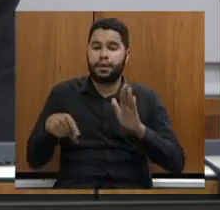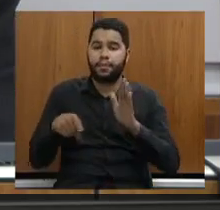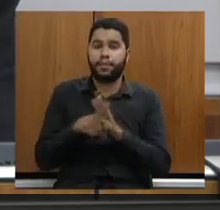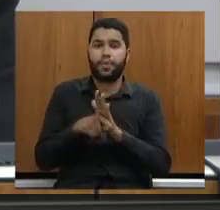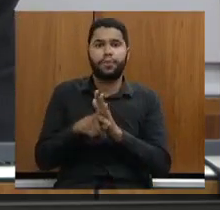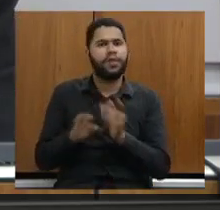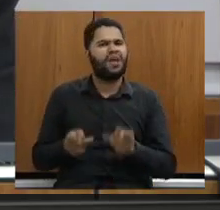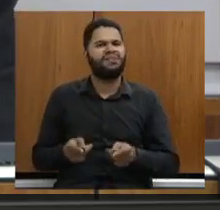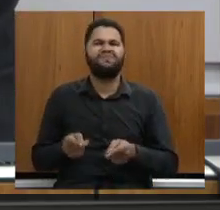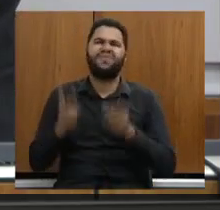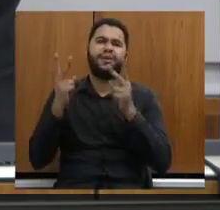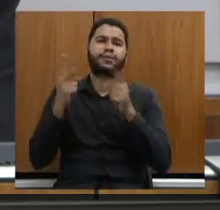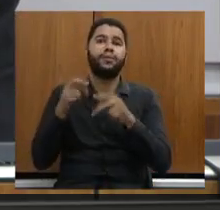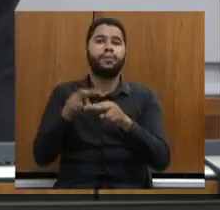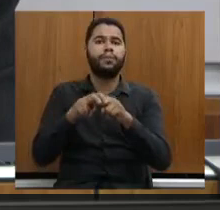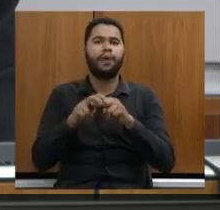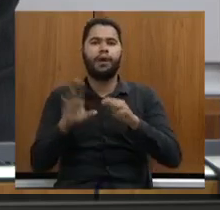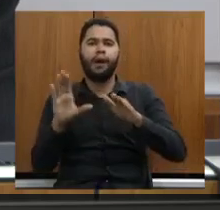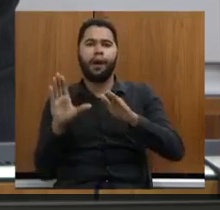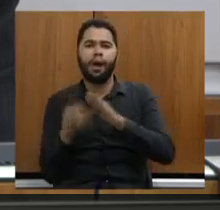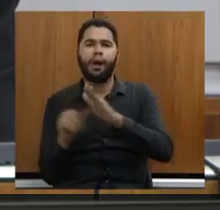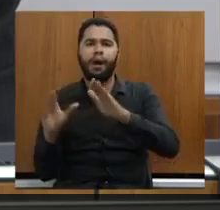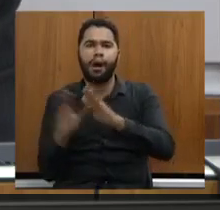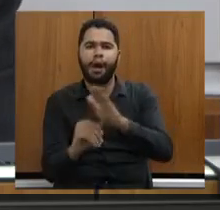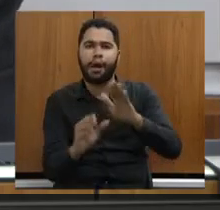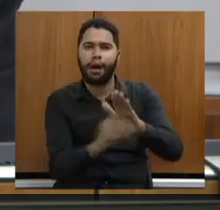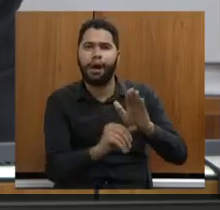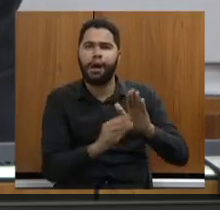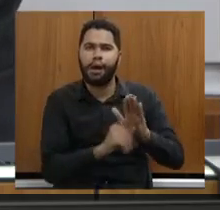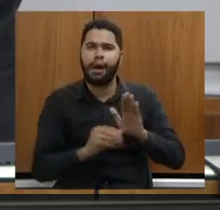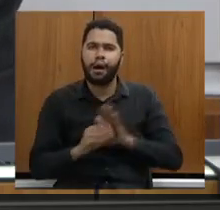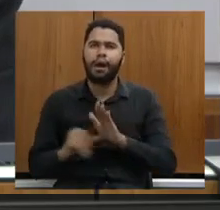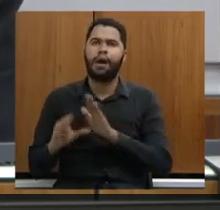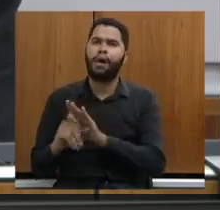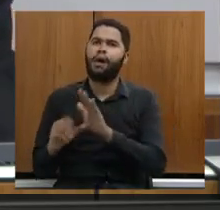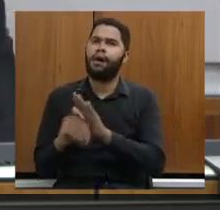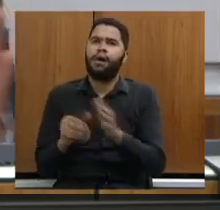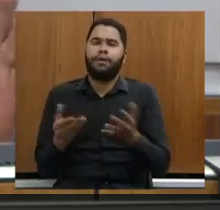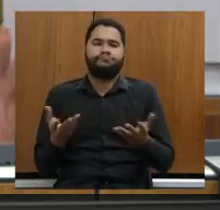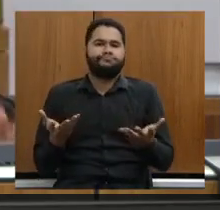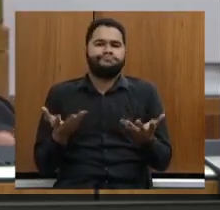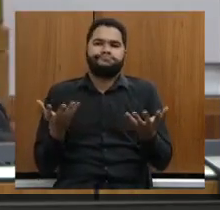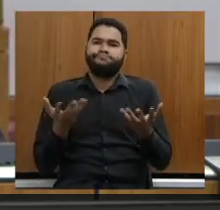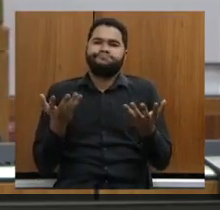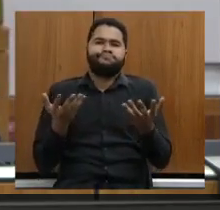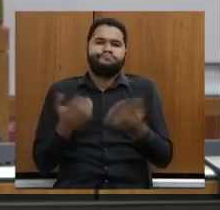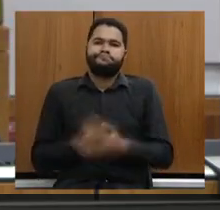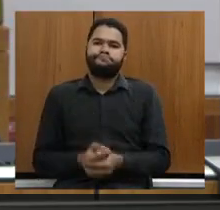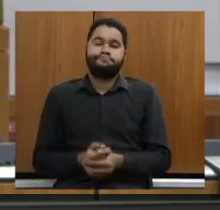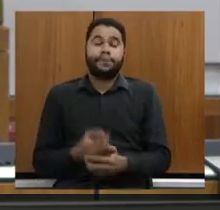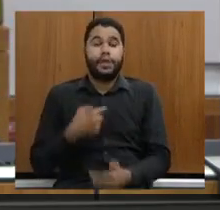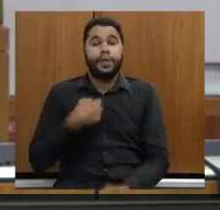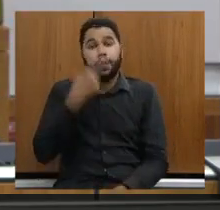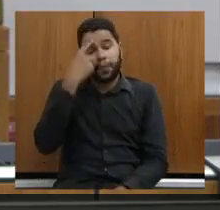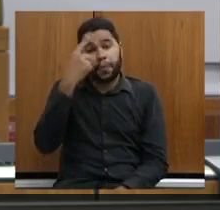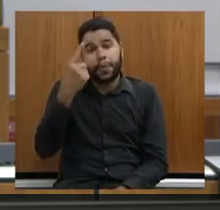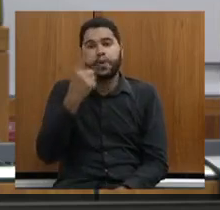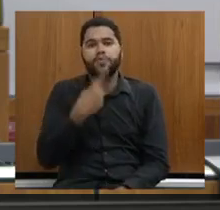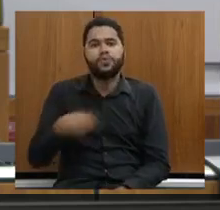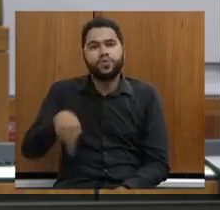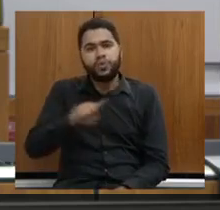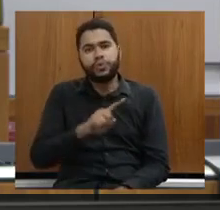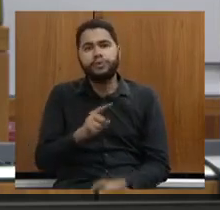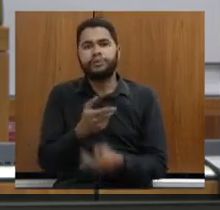propriedade à venda porque por causa de roubo de defensivo agrícola é então então acho que a gente tem que ir